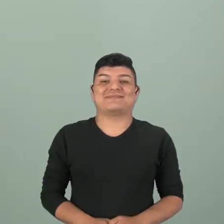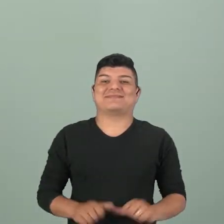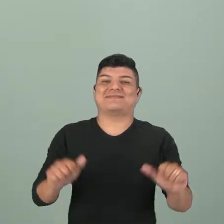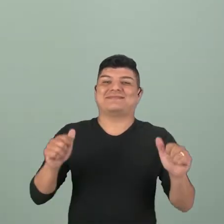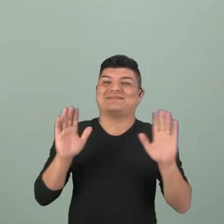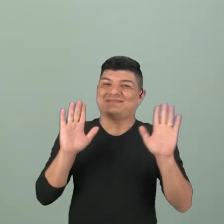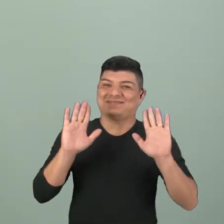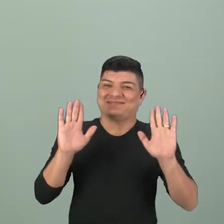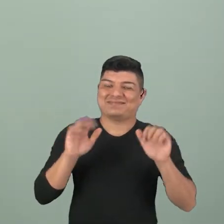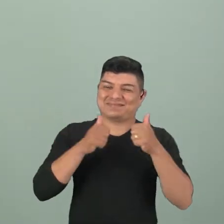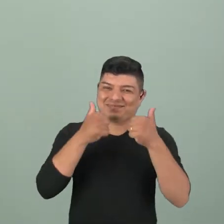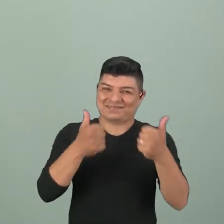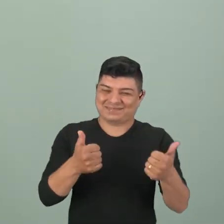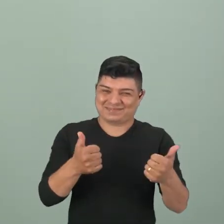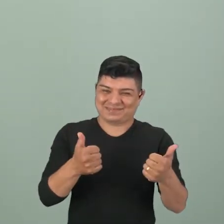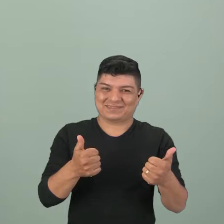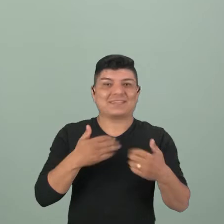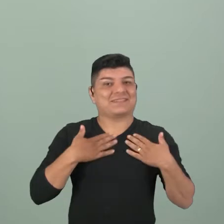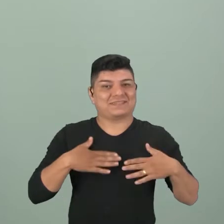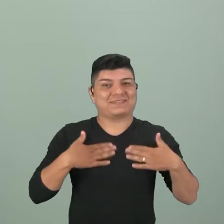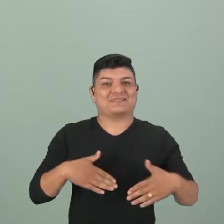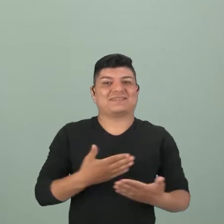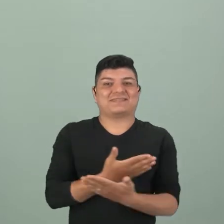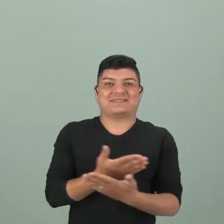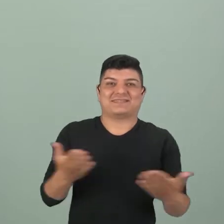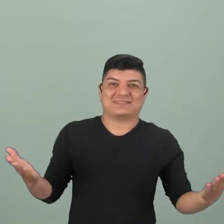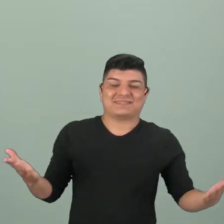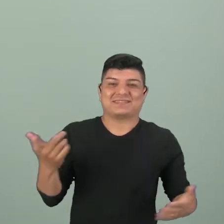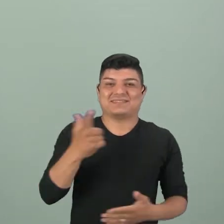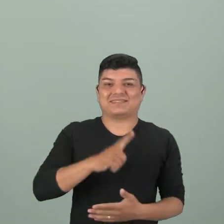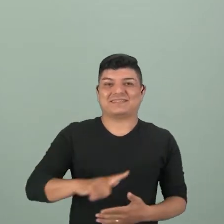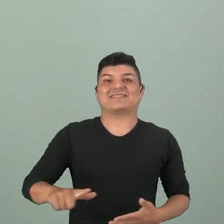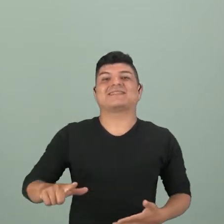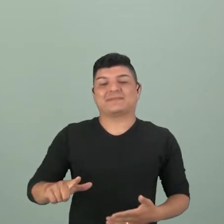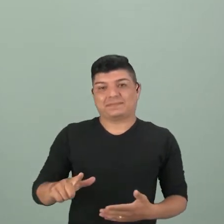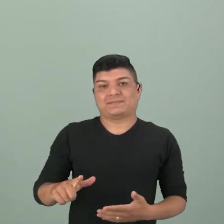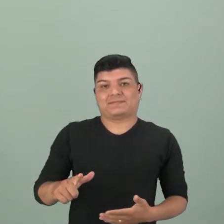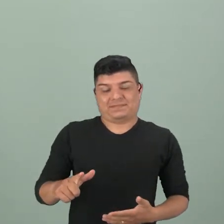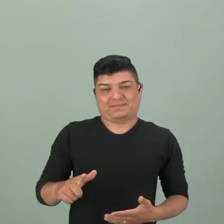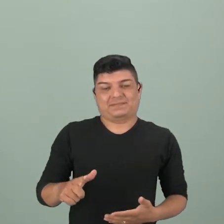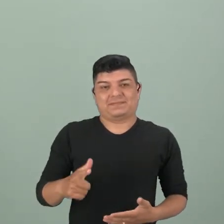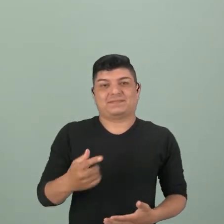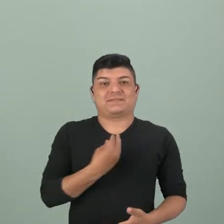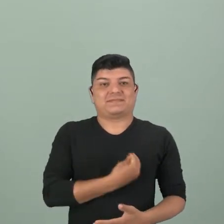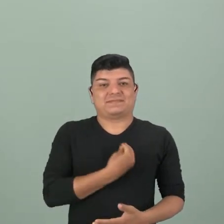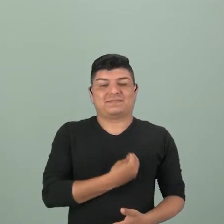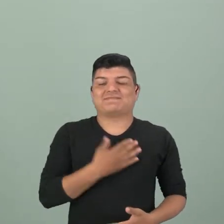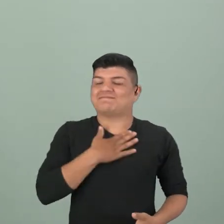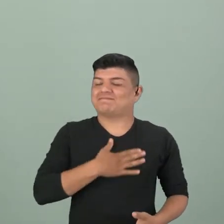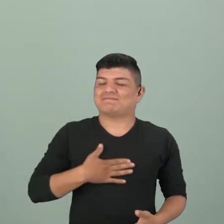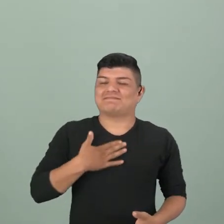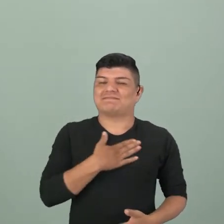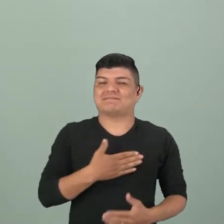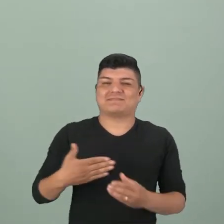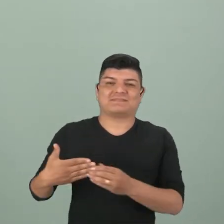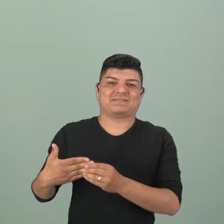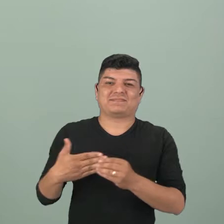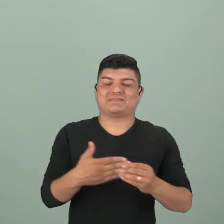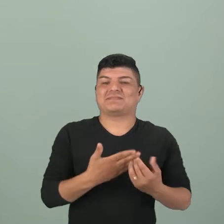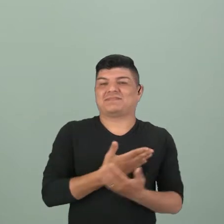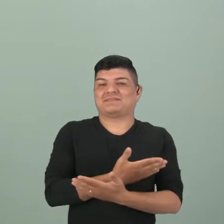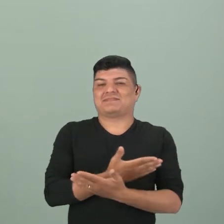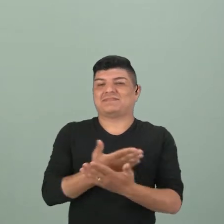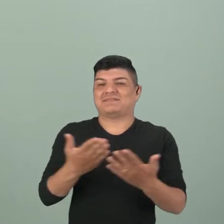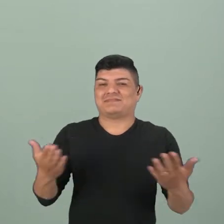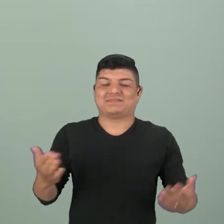E aí, turminha, beleza? Tudo tranquilo com vocês? Estamos aqui de volta mais uma vez com toda a satisfação para trazer para